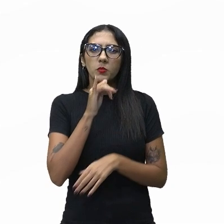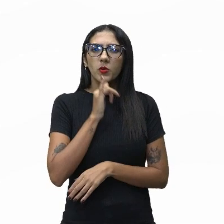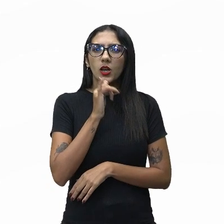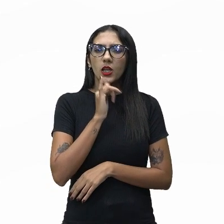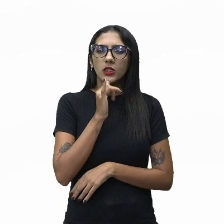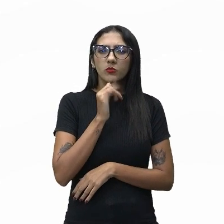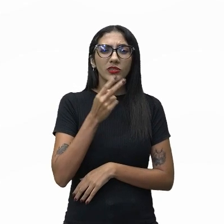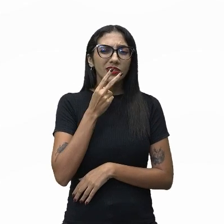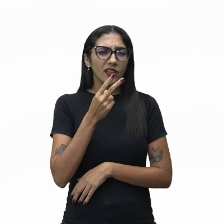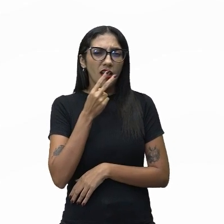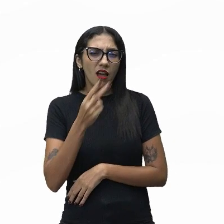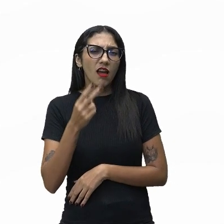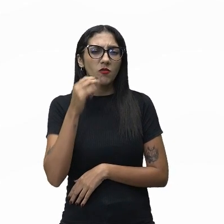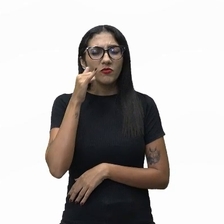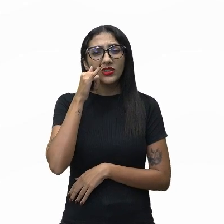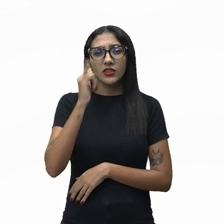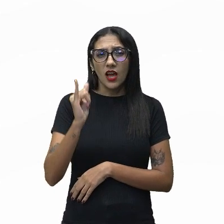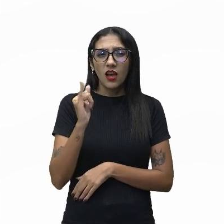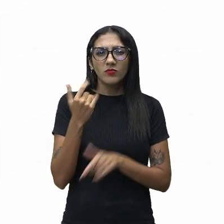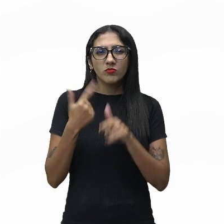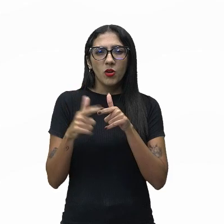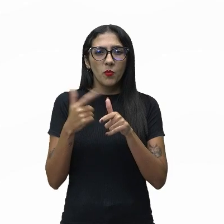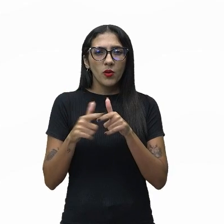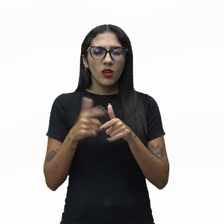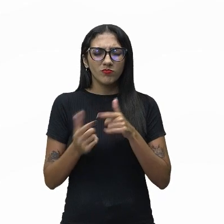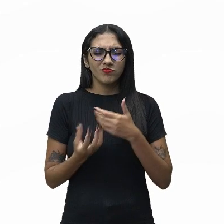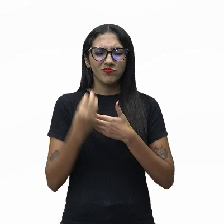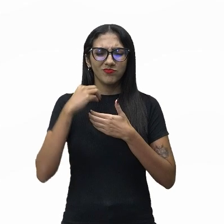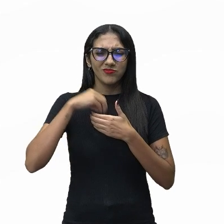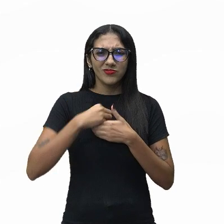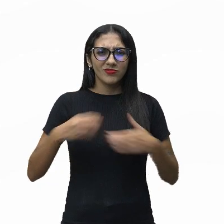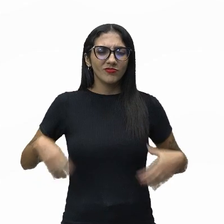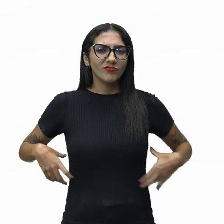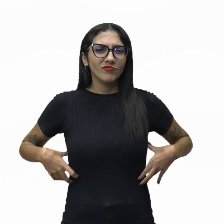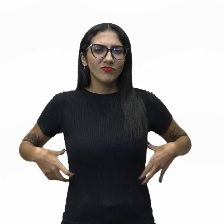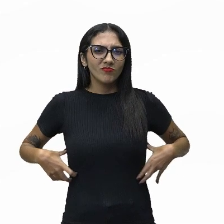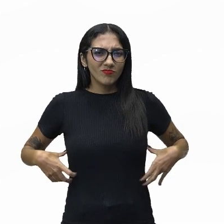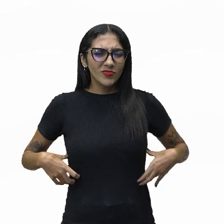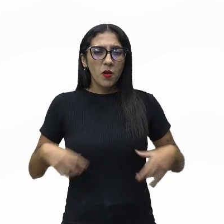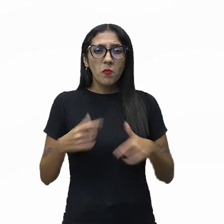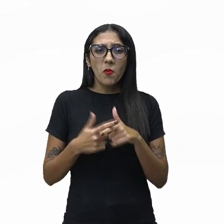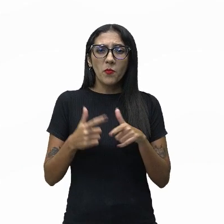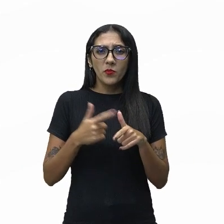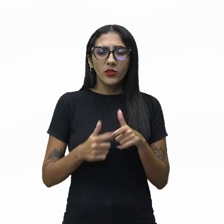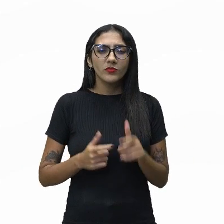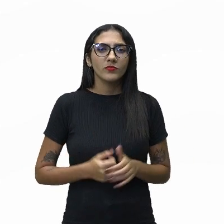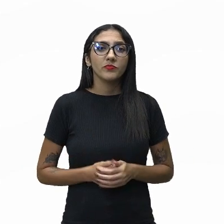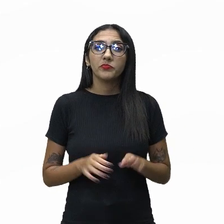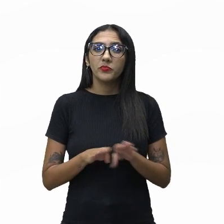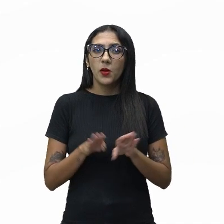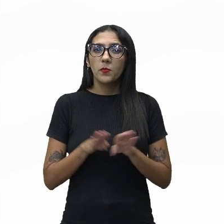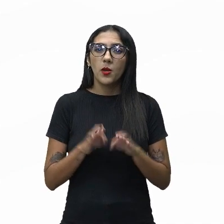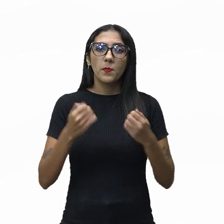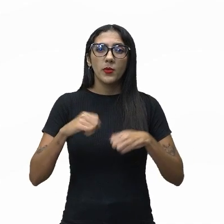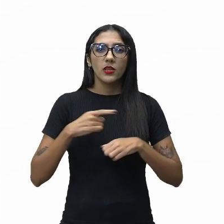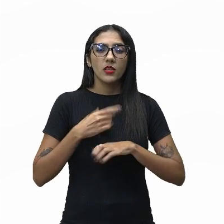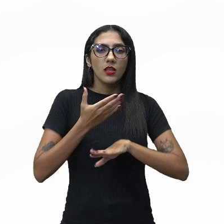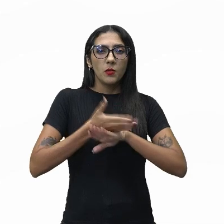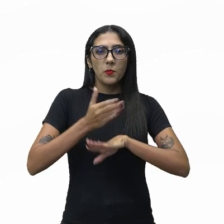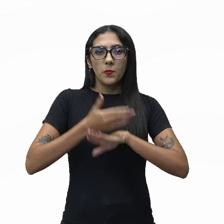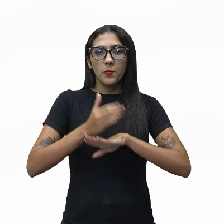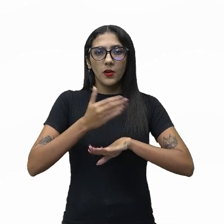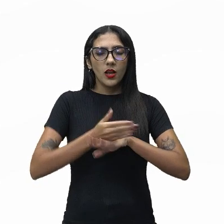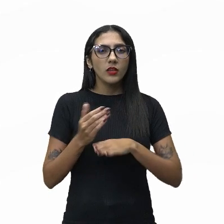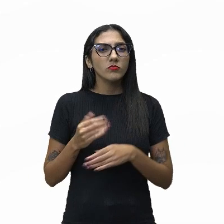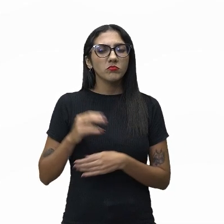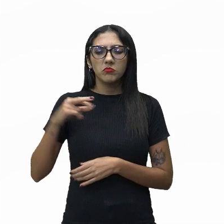de cigarros que podem danificar os órgãos internos do sistema respiratório, ter ali a prática esportiva, né, de sempre